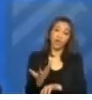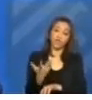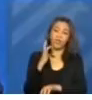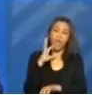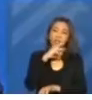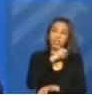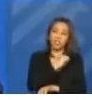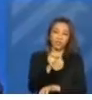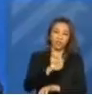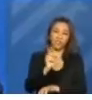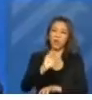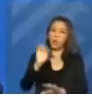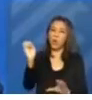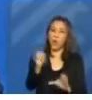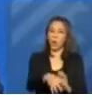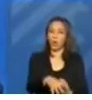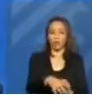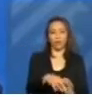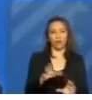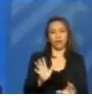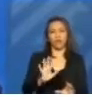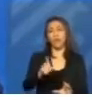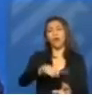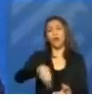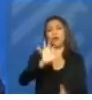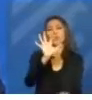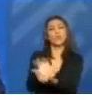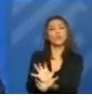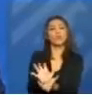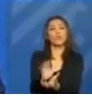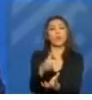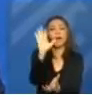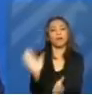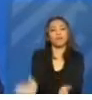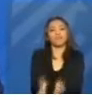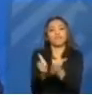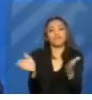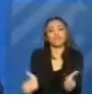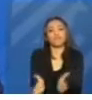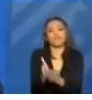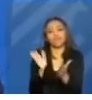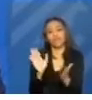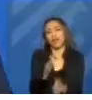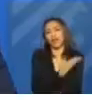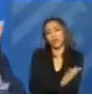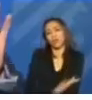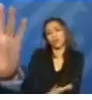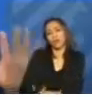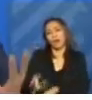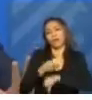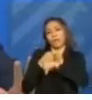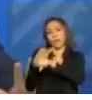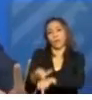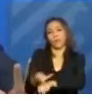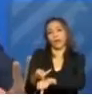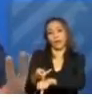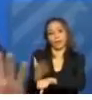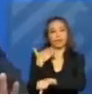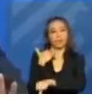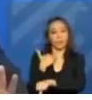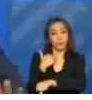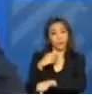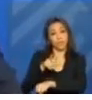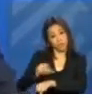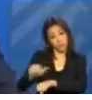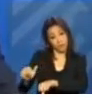momento, porque é um público mais carente, que já está acostumado a ir na agência. Eles receberão as contas